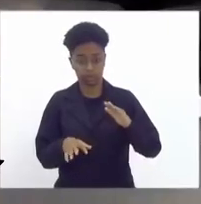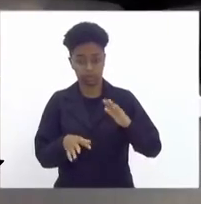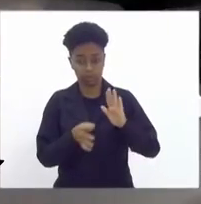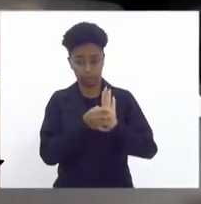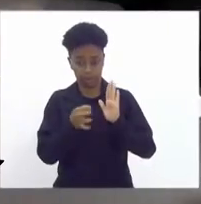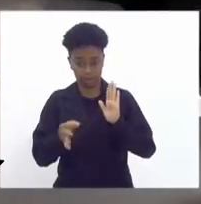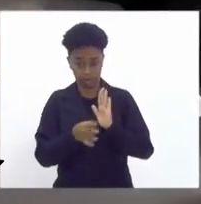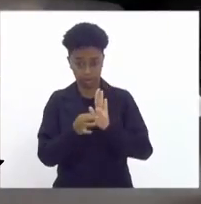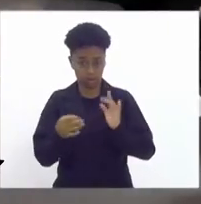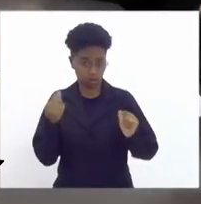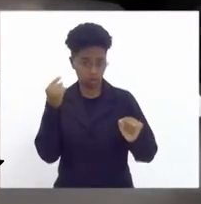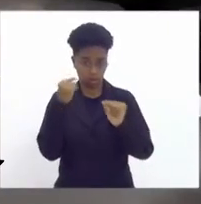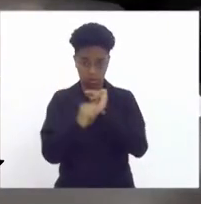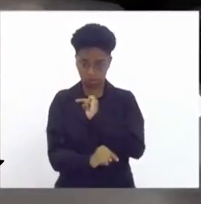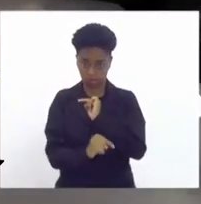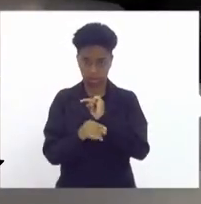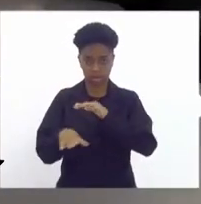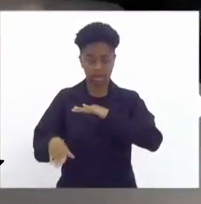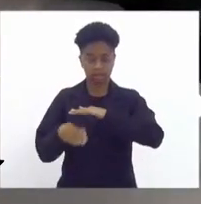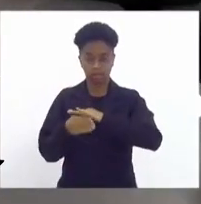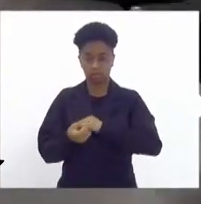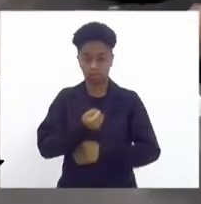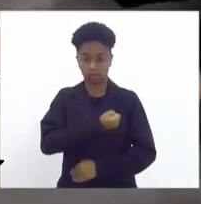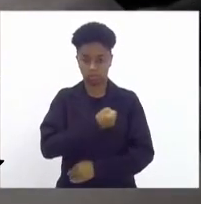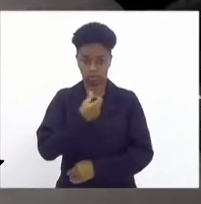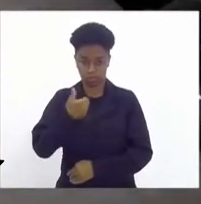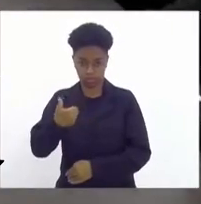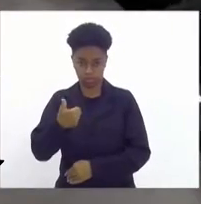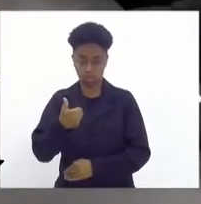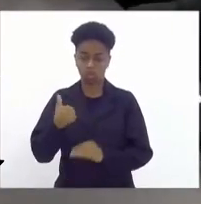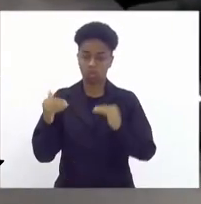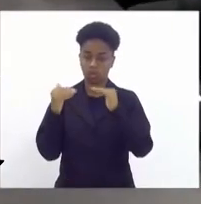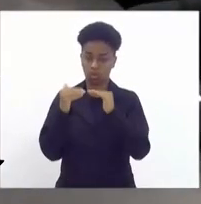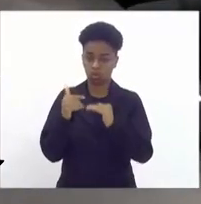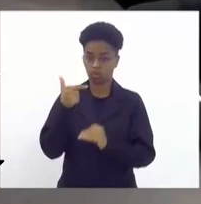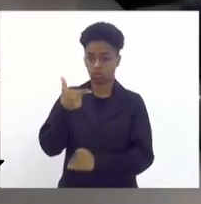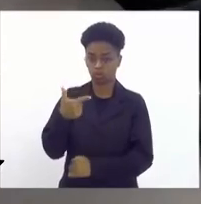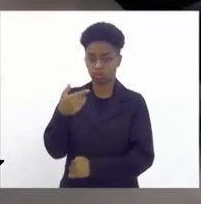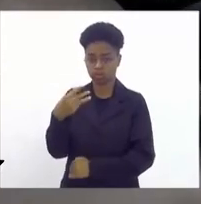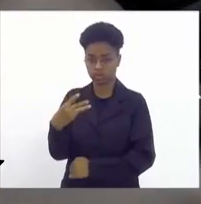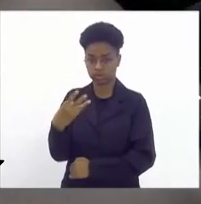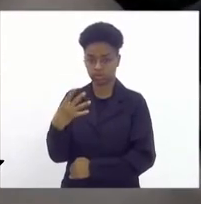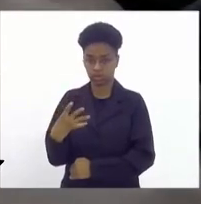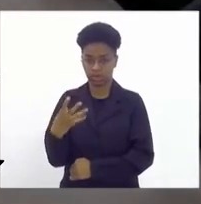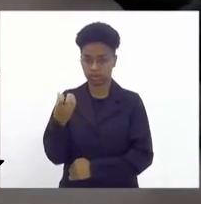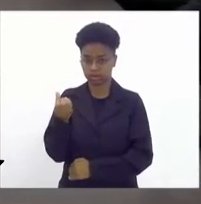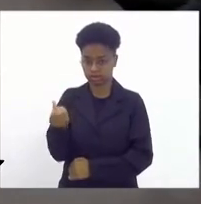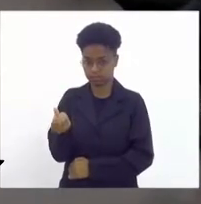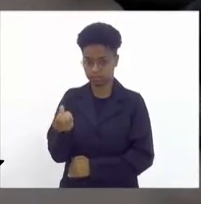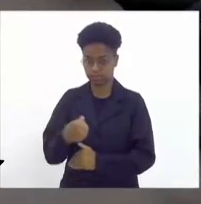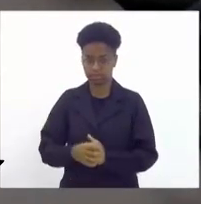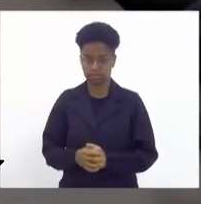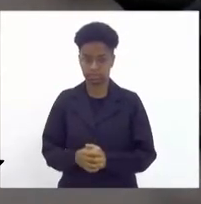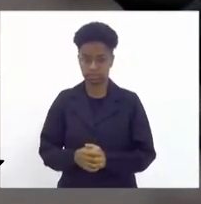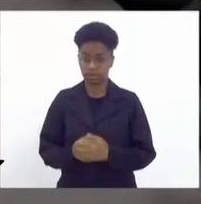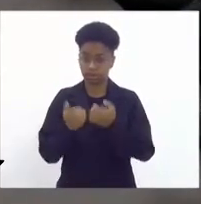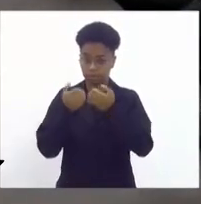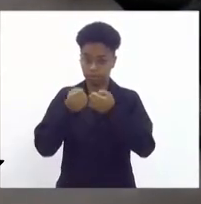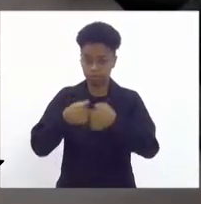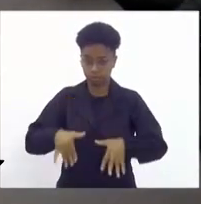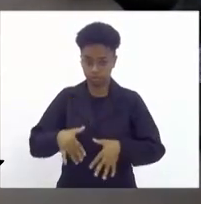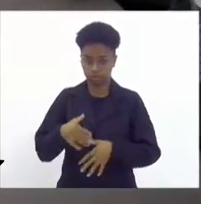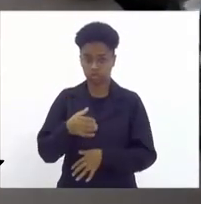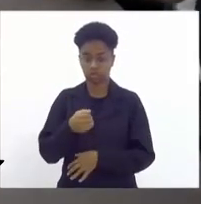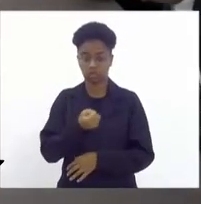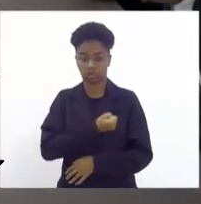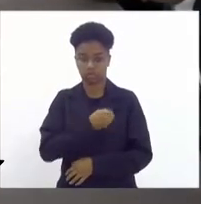parecer contrário à emenda número 1, favorável às emendas 2, 3, 4 e 6, prejudicada a emenda